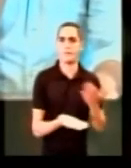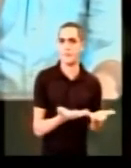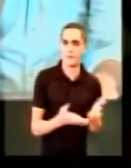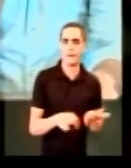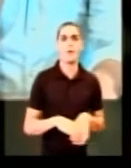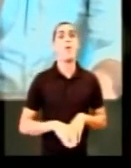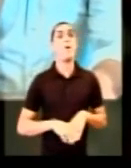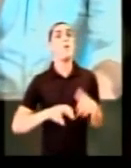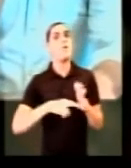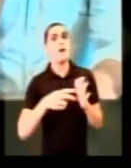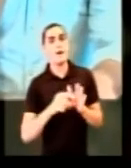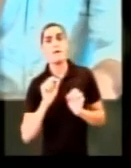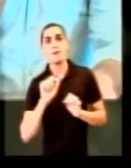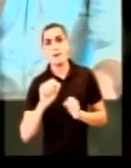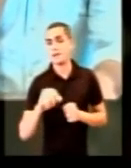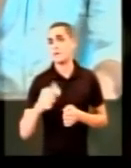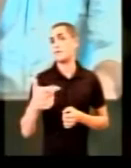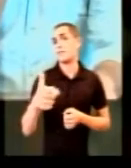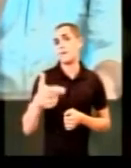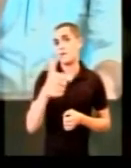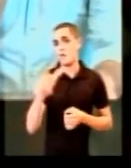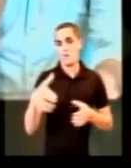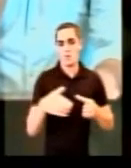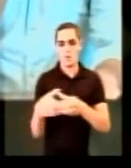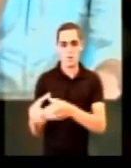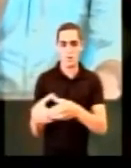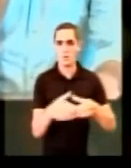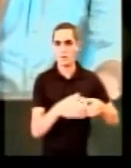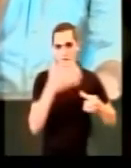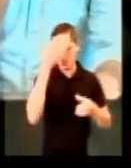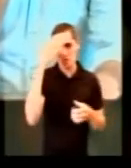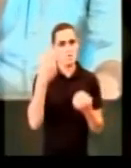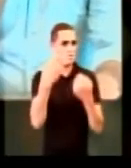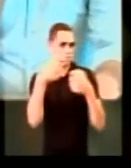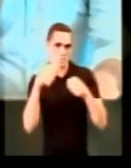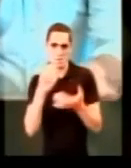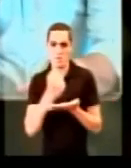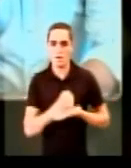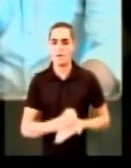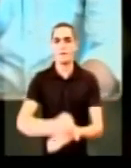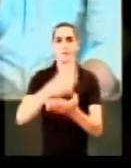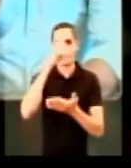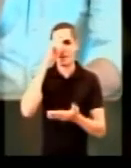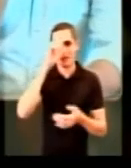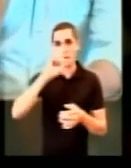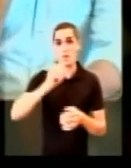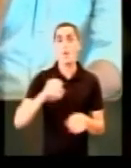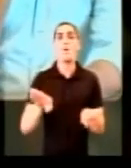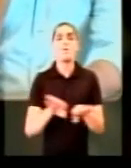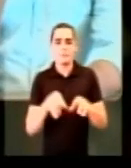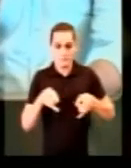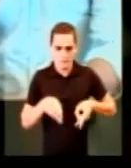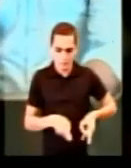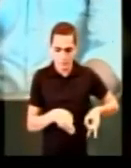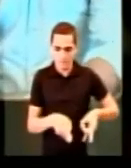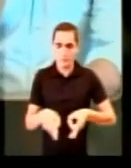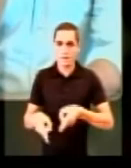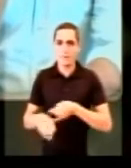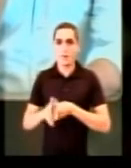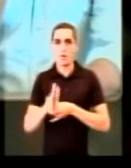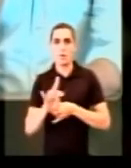moderados que necessitem de hospitalização ou UTI. É falsa a informação que